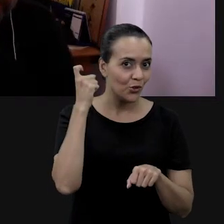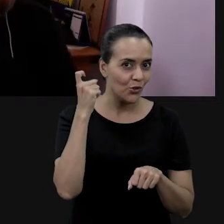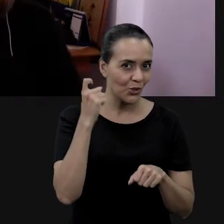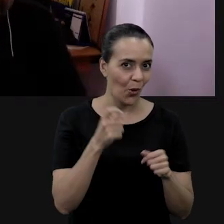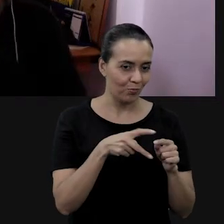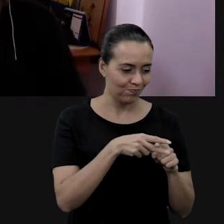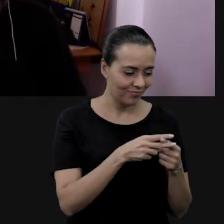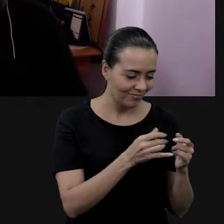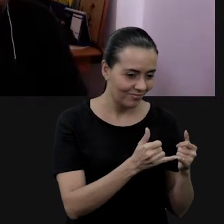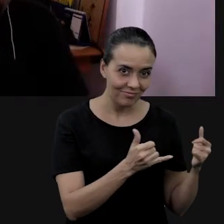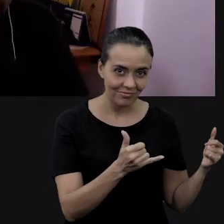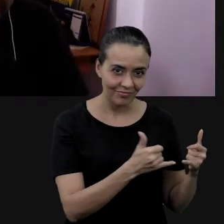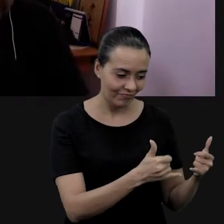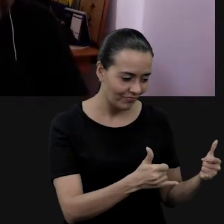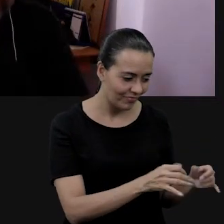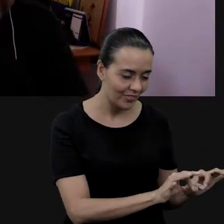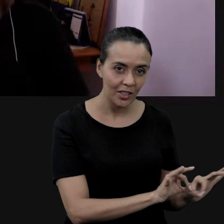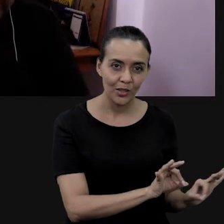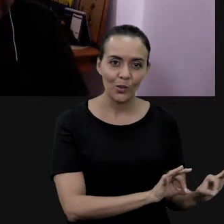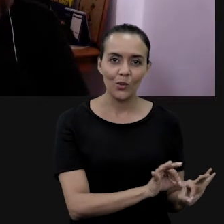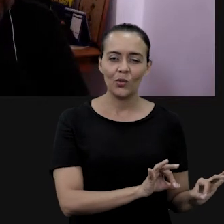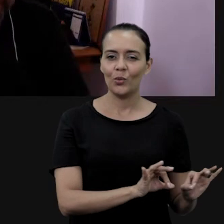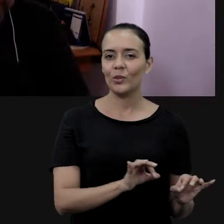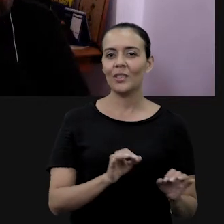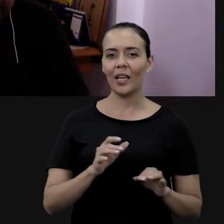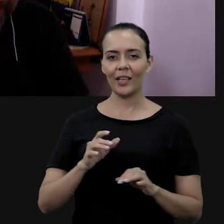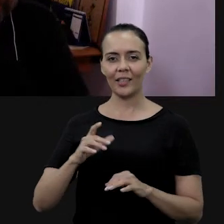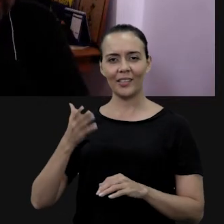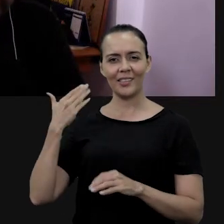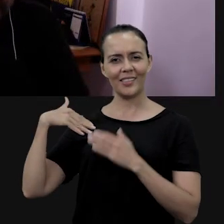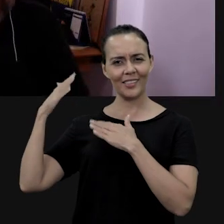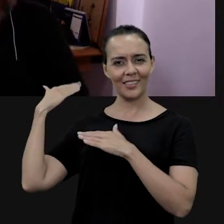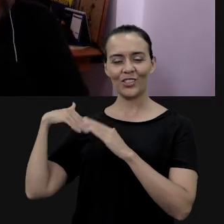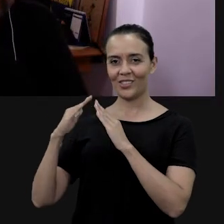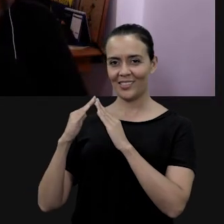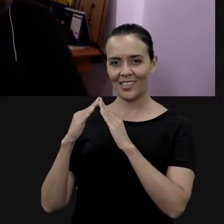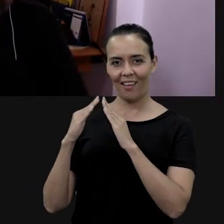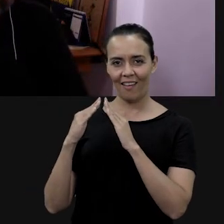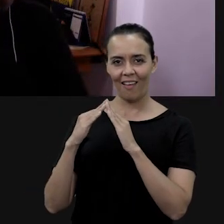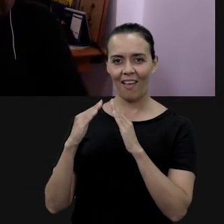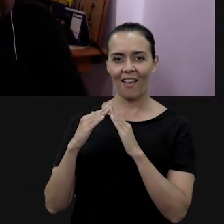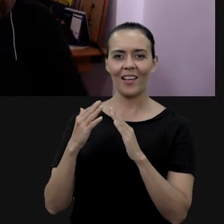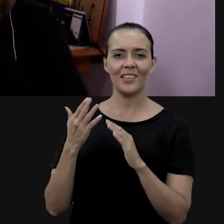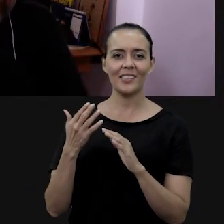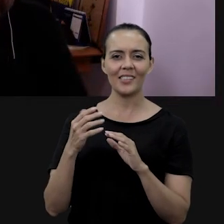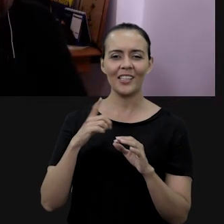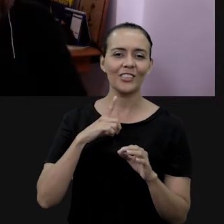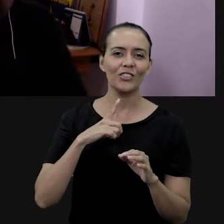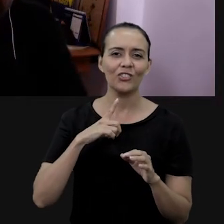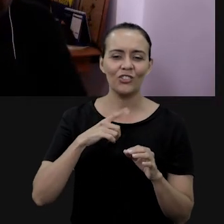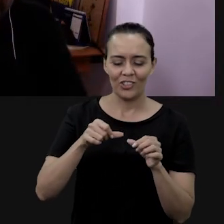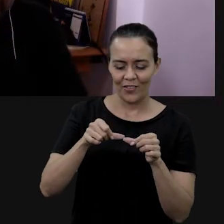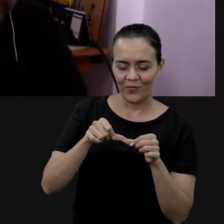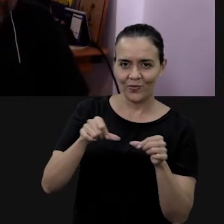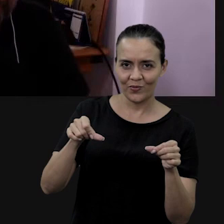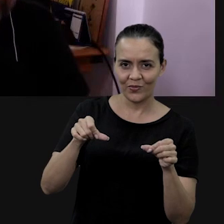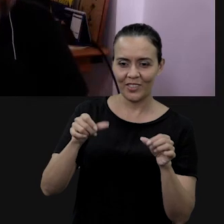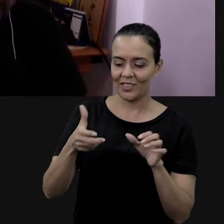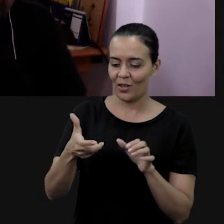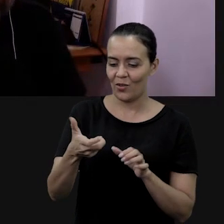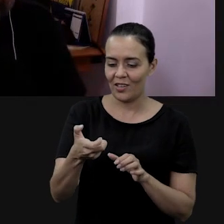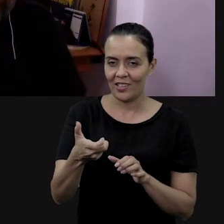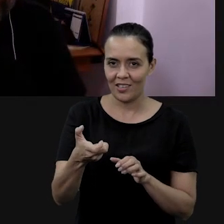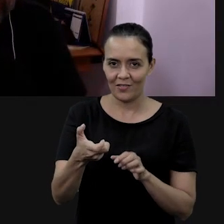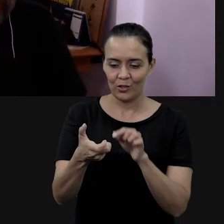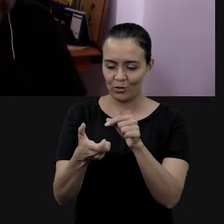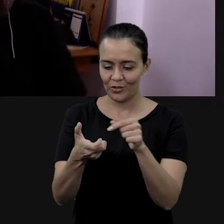estúdios gravando ou produzindo com aqueles primeiros softwares em casa, ou na época do Tascam de fita, um